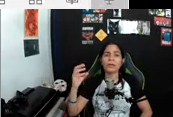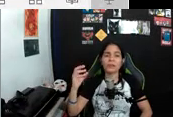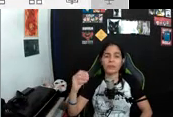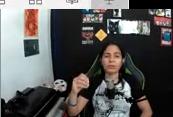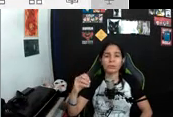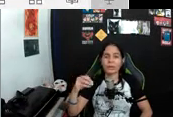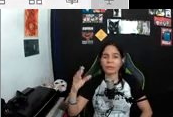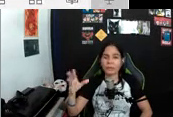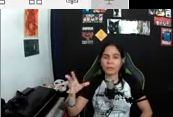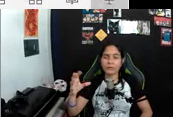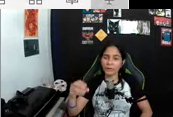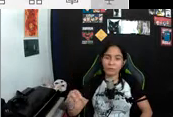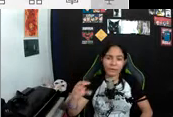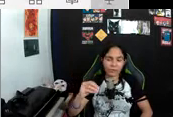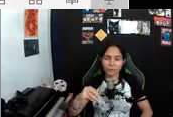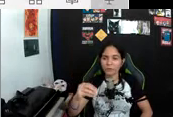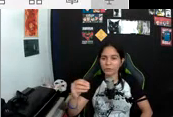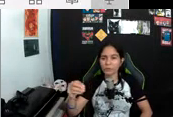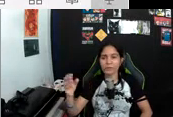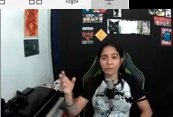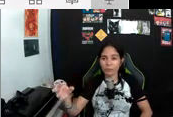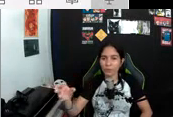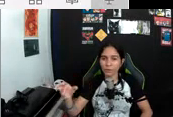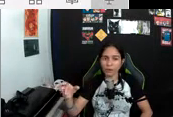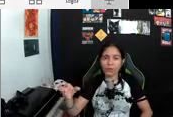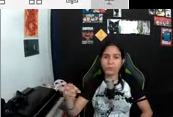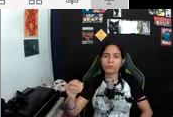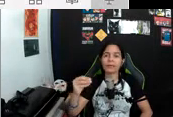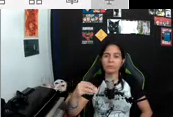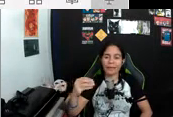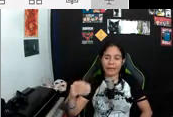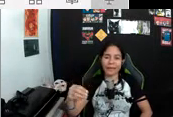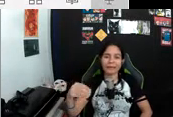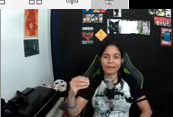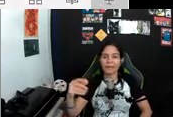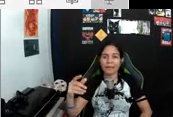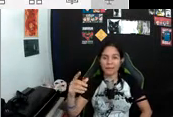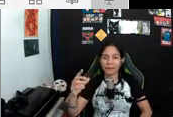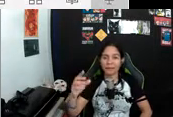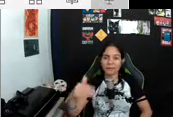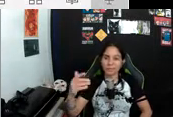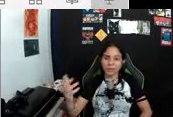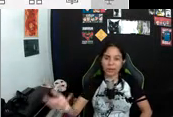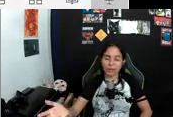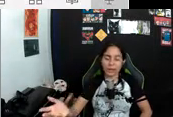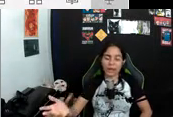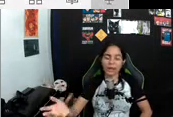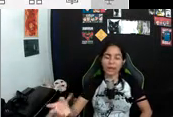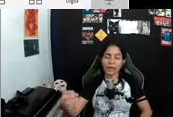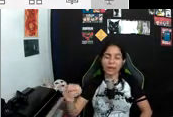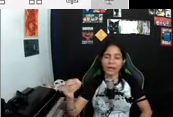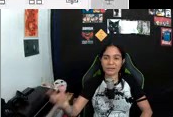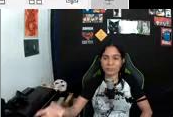cultura de que o médico é um deus. Não, o médico é um profissional assim como qualquer outro e ele merece